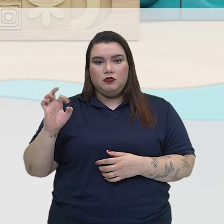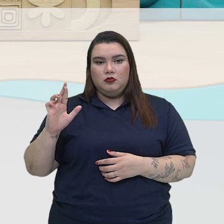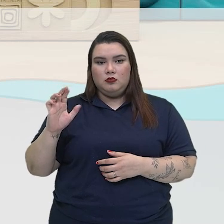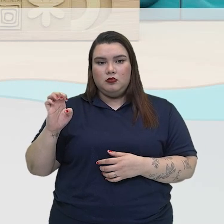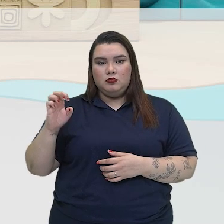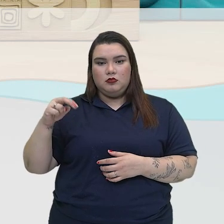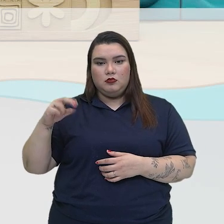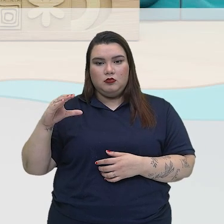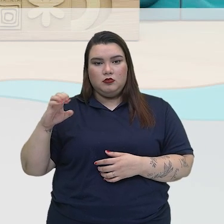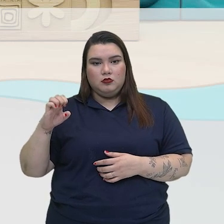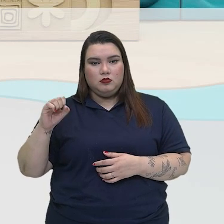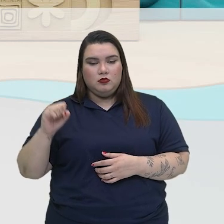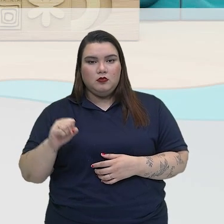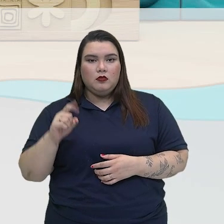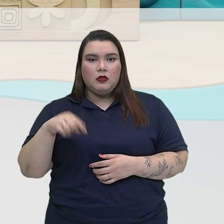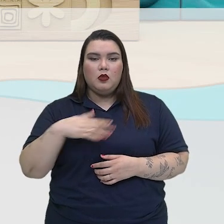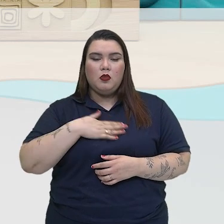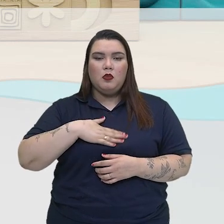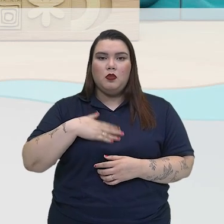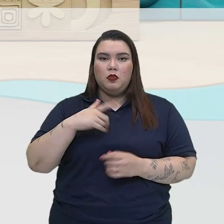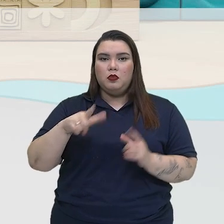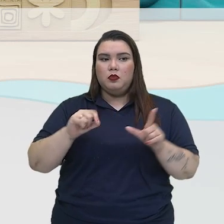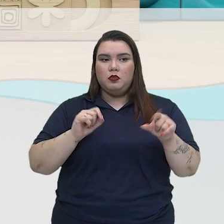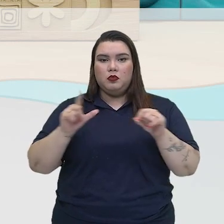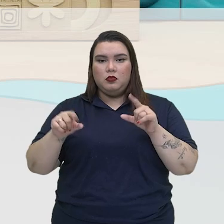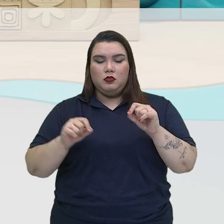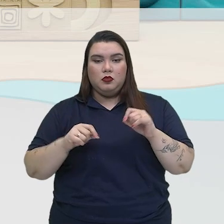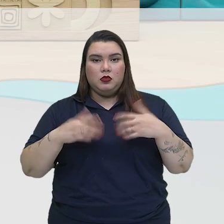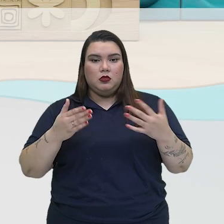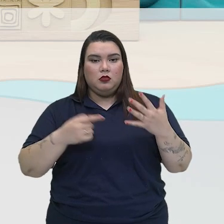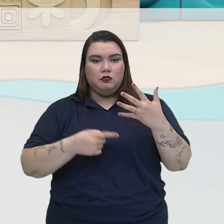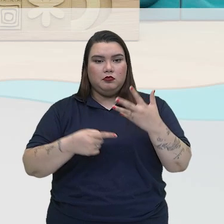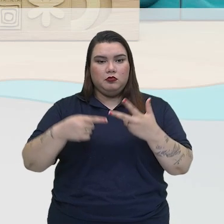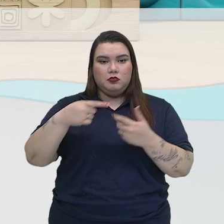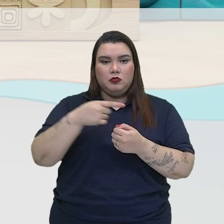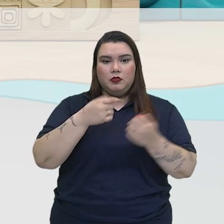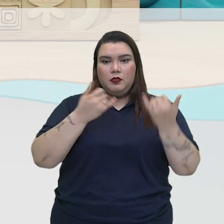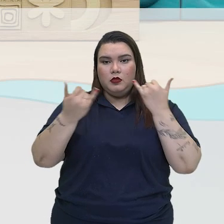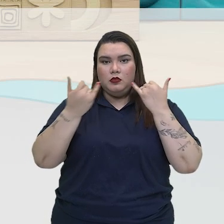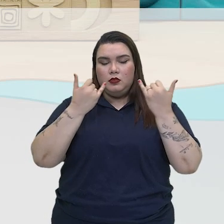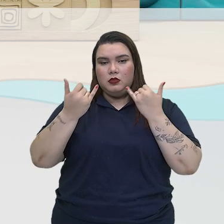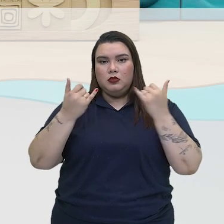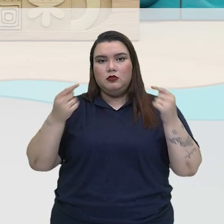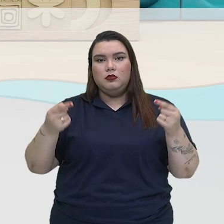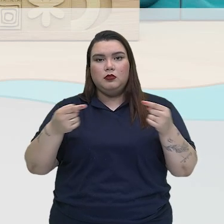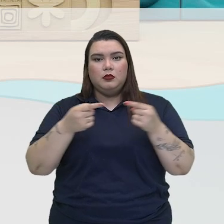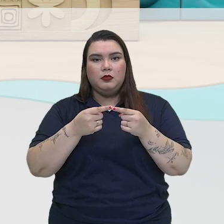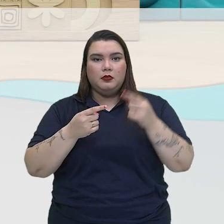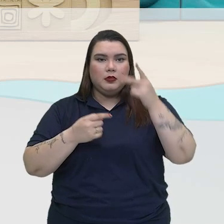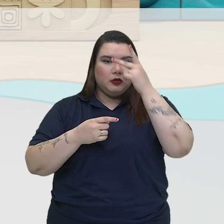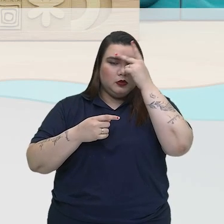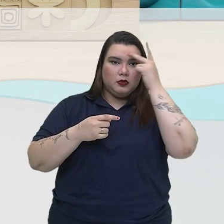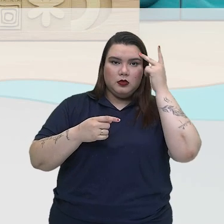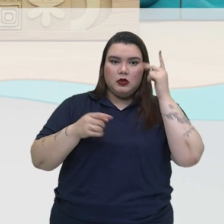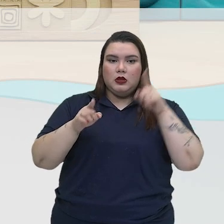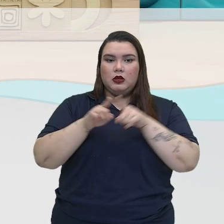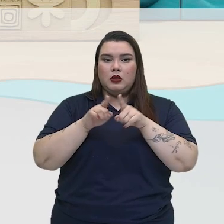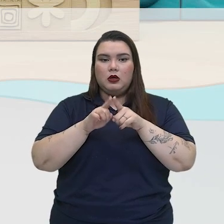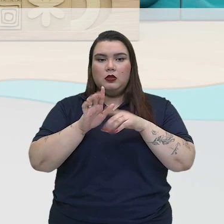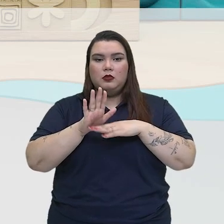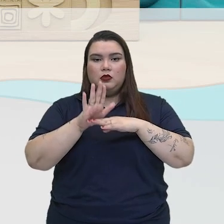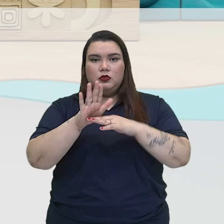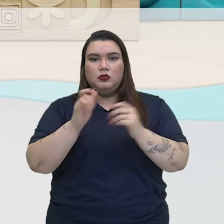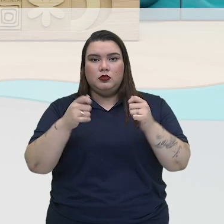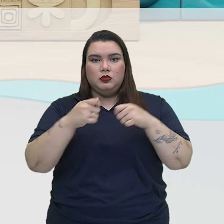são preferências. Então, todas essas informações te identificam como pessoa e também ajudam